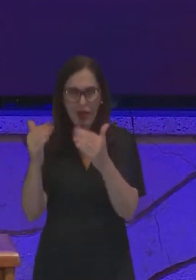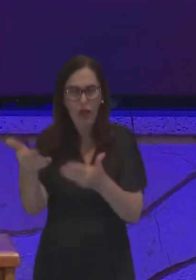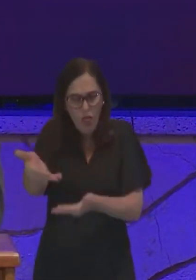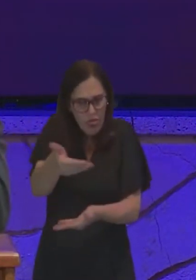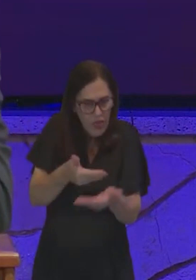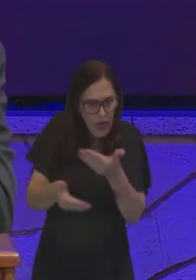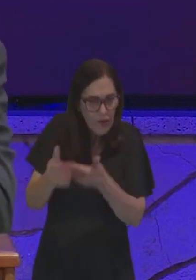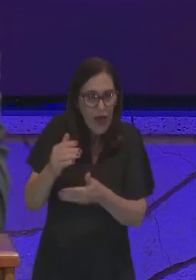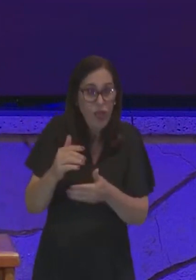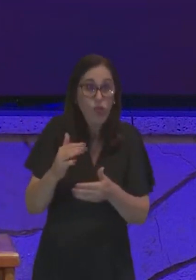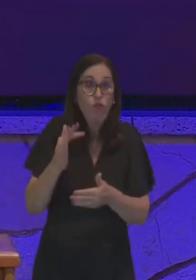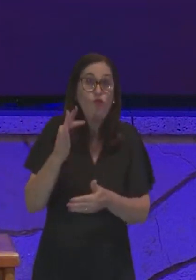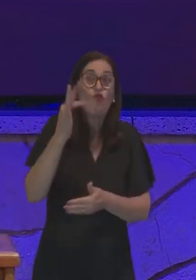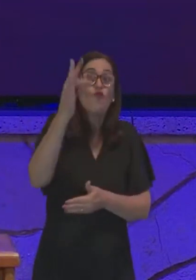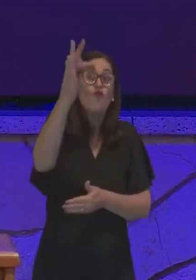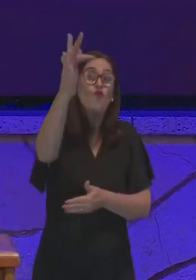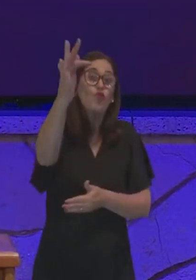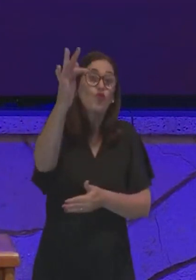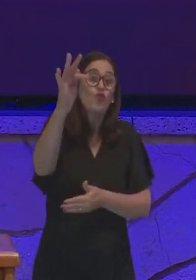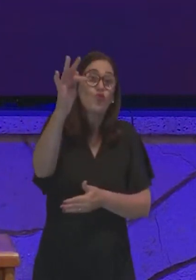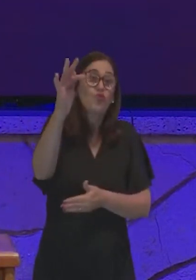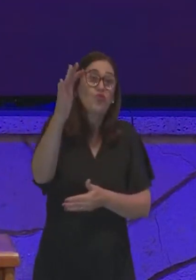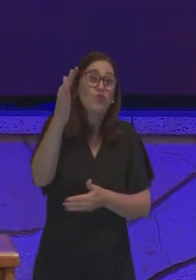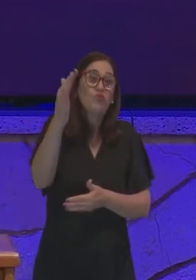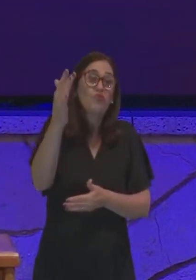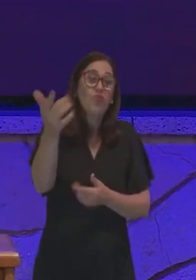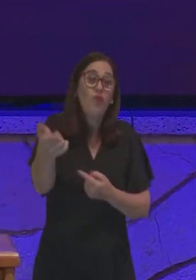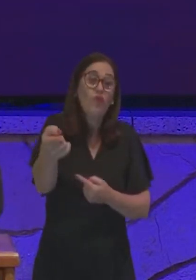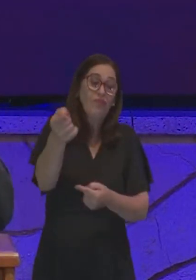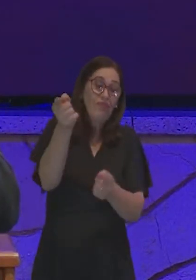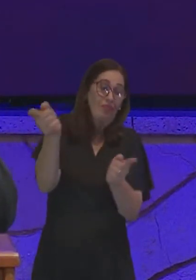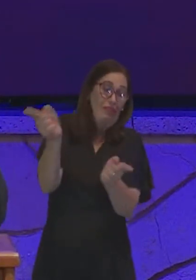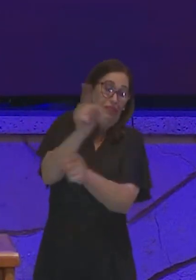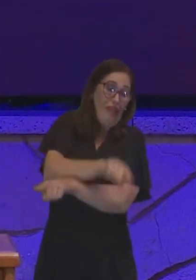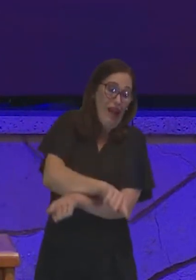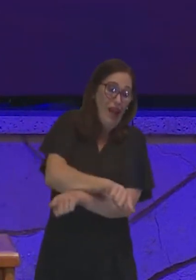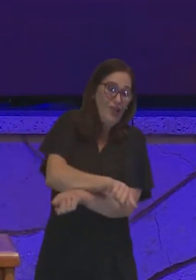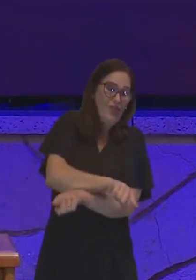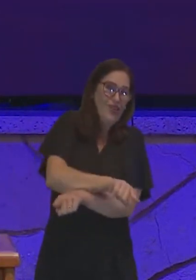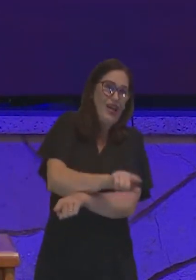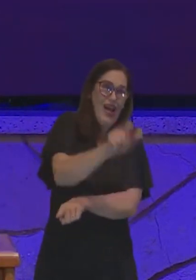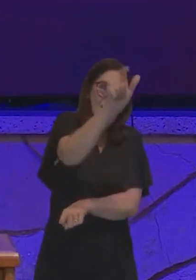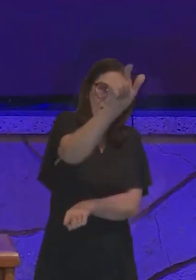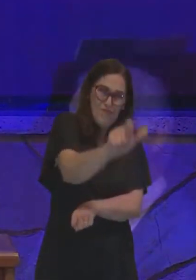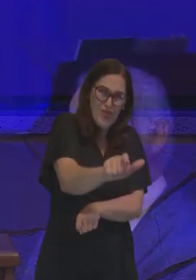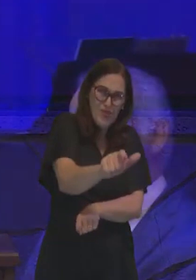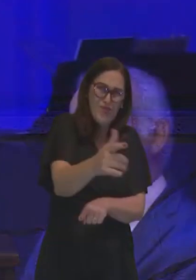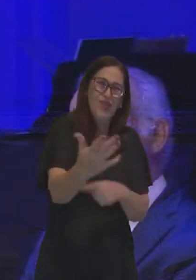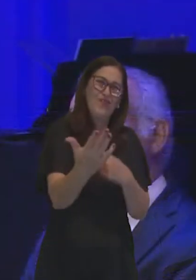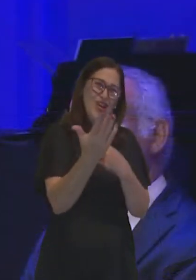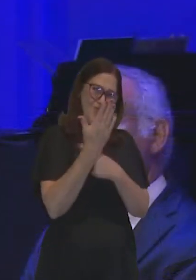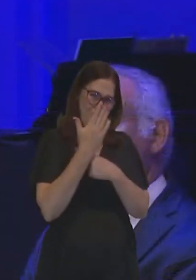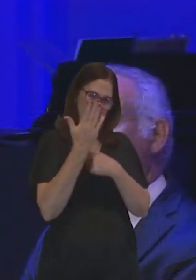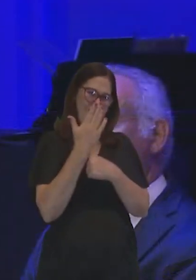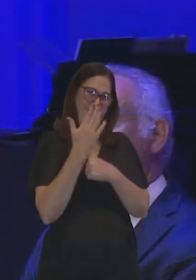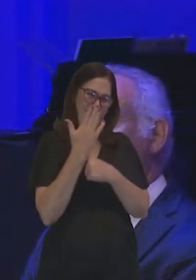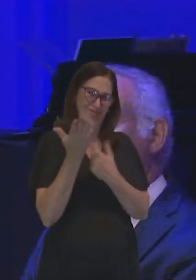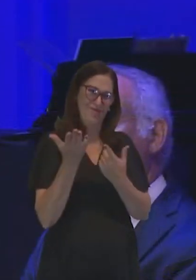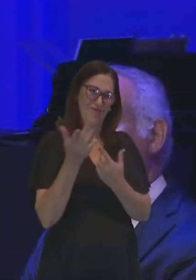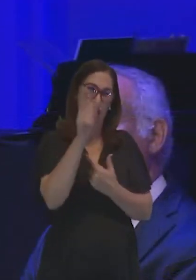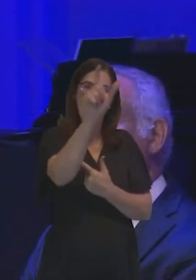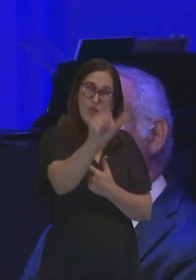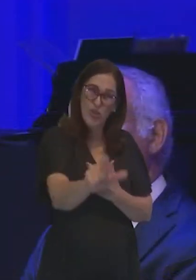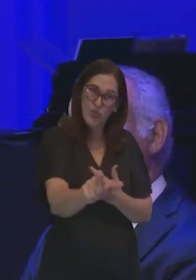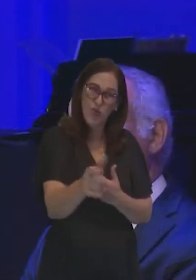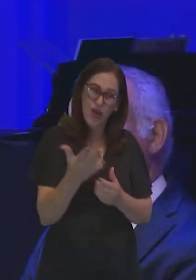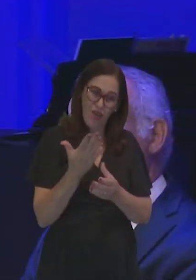lá na frente, numa situação inversa, é exatamente aquela pessoa quem vai te ajudar, é exatamente aquela pessoa quem